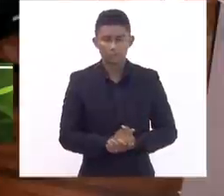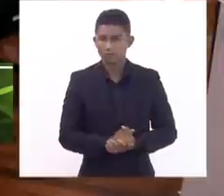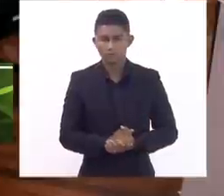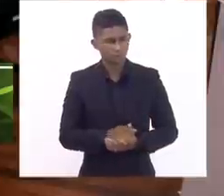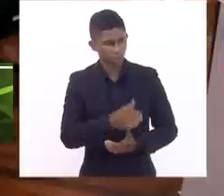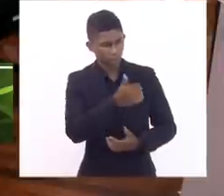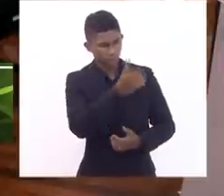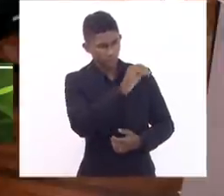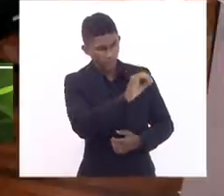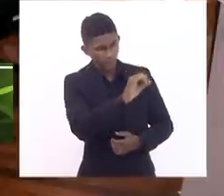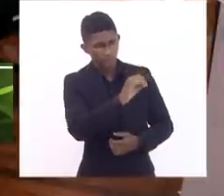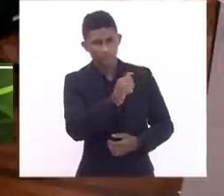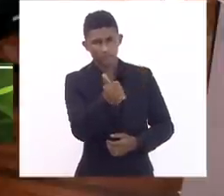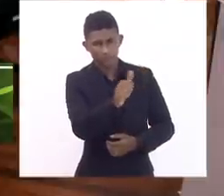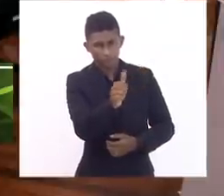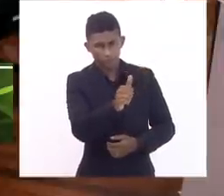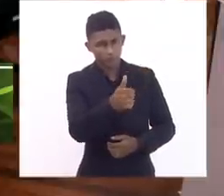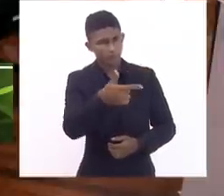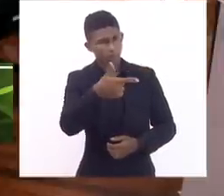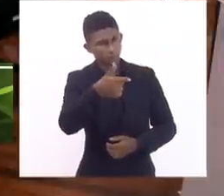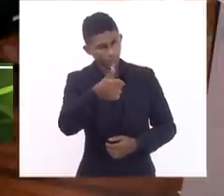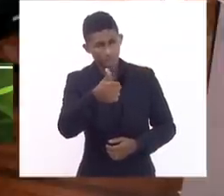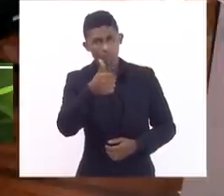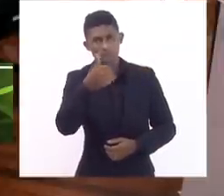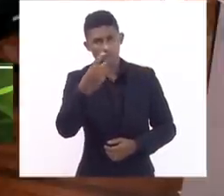10, 11, 12,